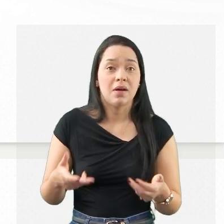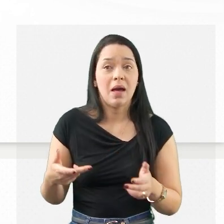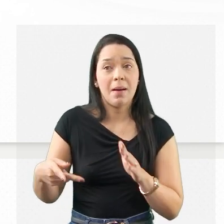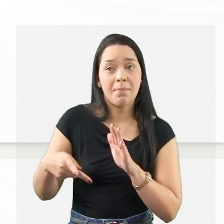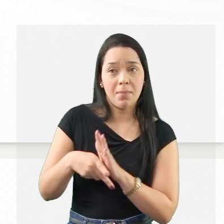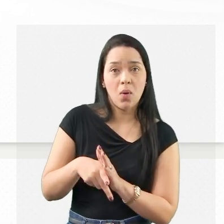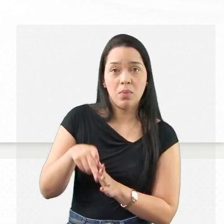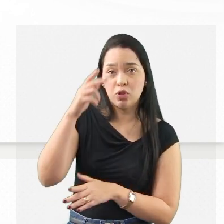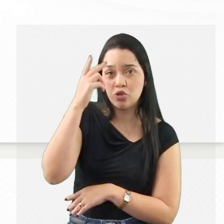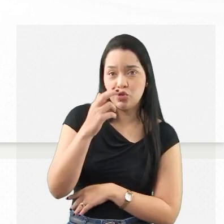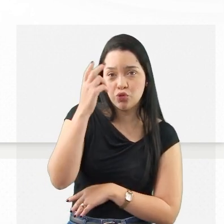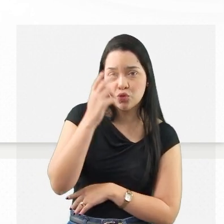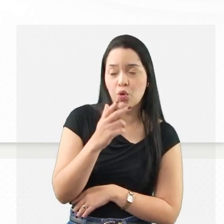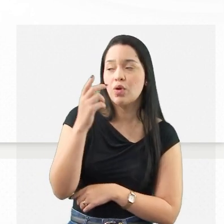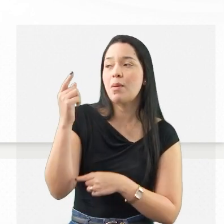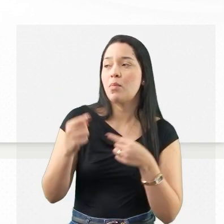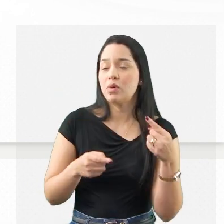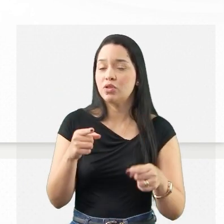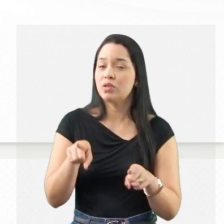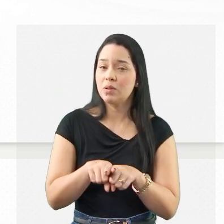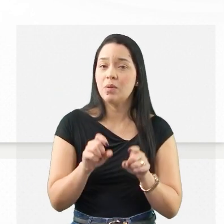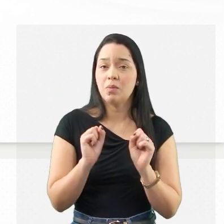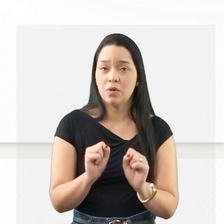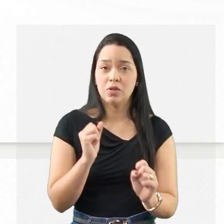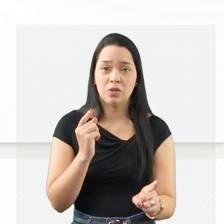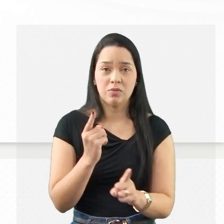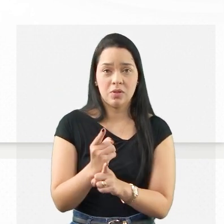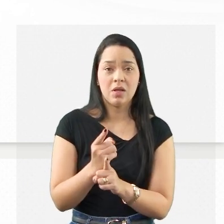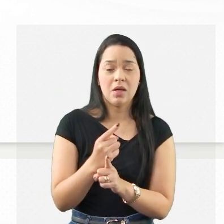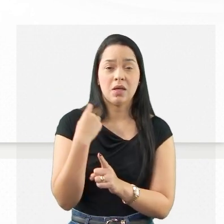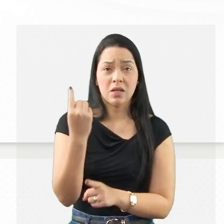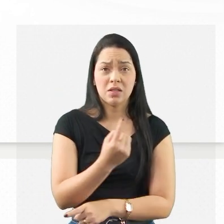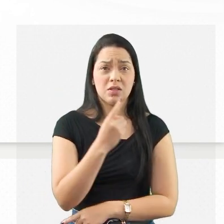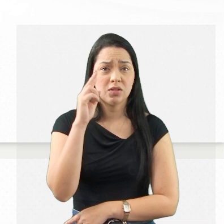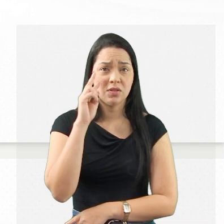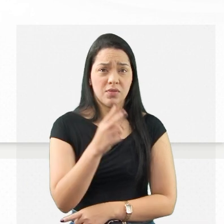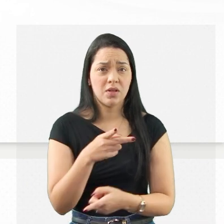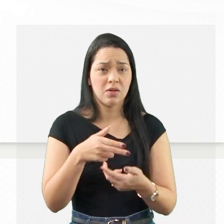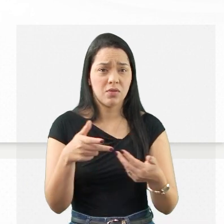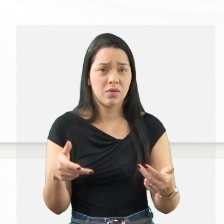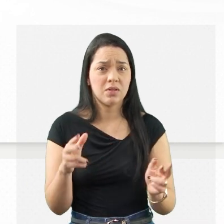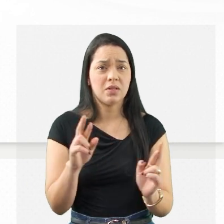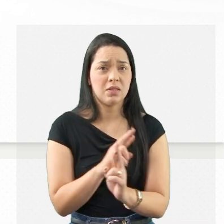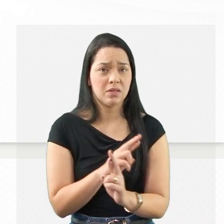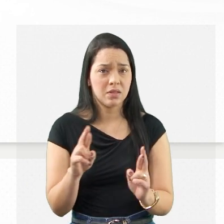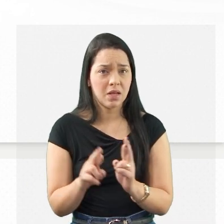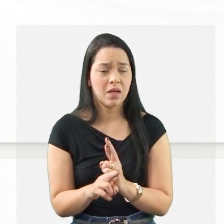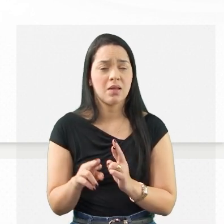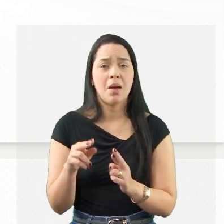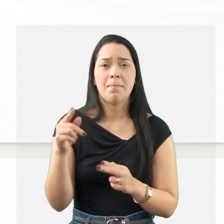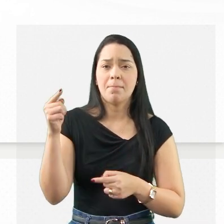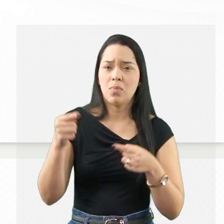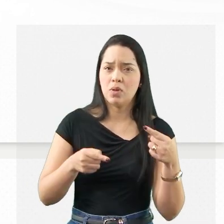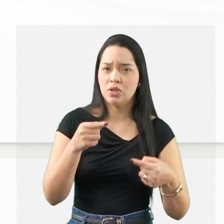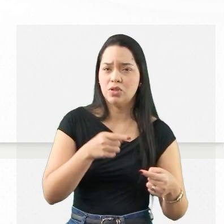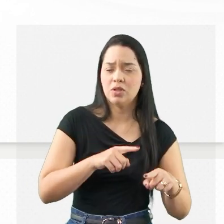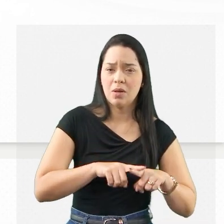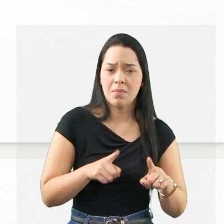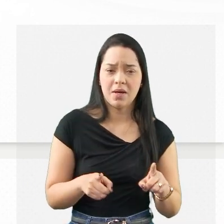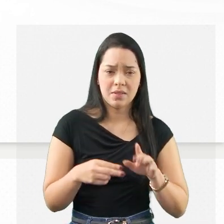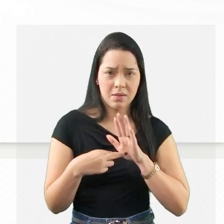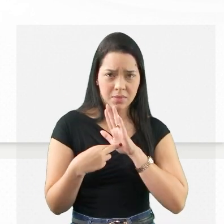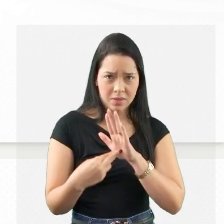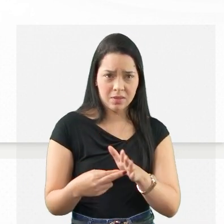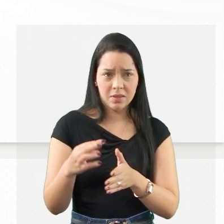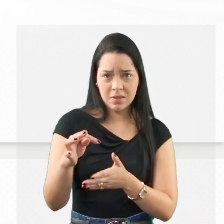própria história e política. A gente pode encontrar cordel, que a gente vê coisas relacionadas à política, mas a forma como é representada